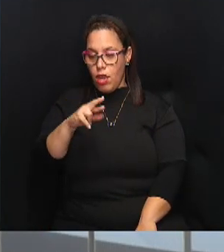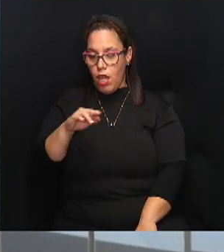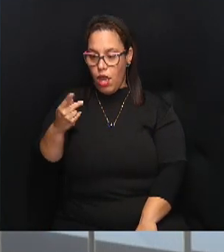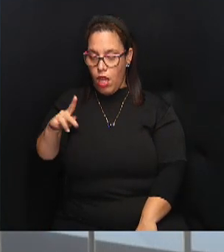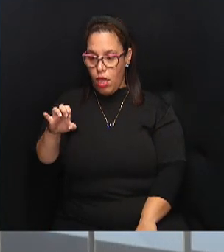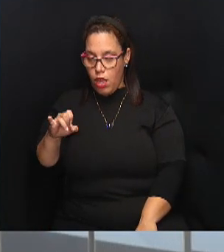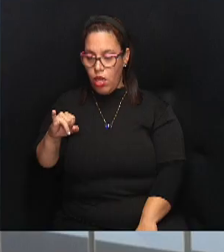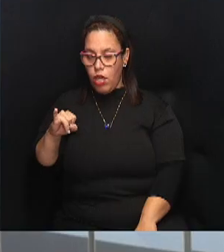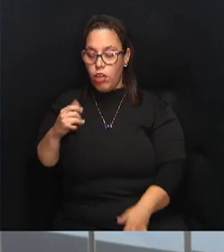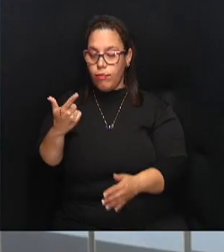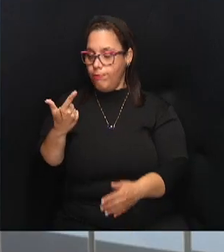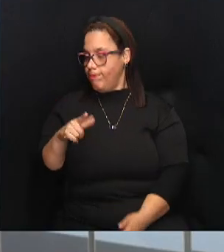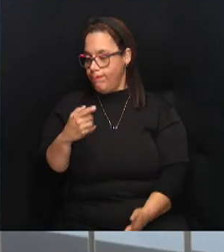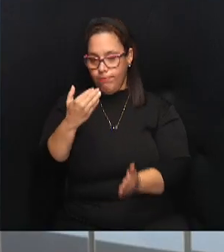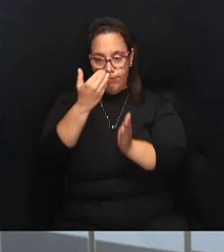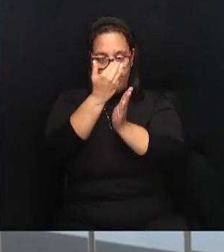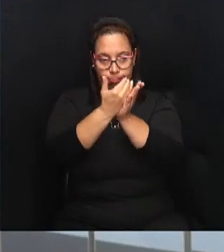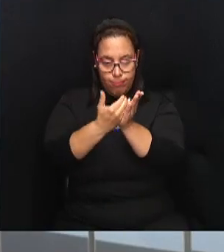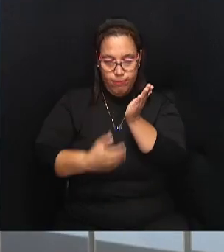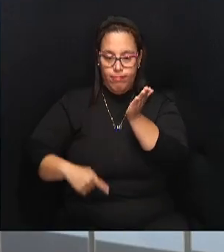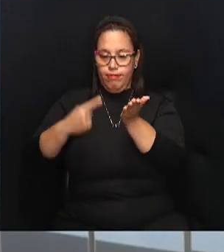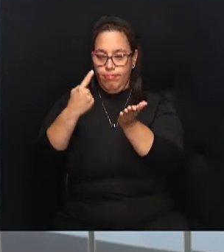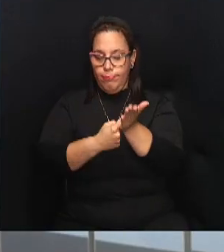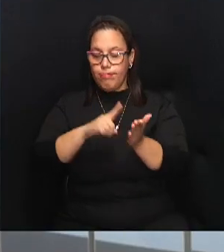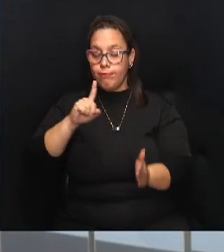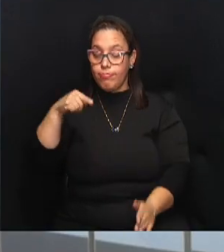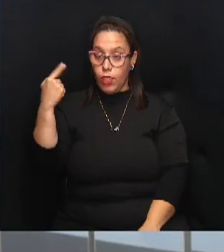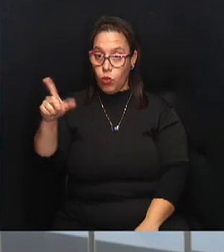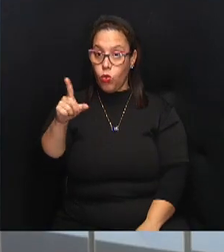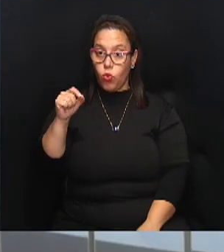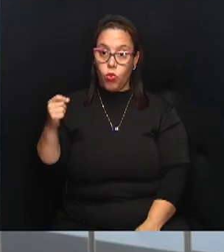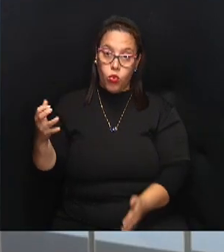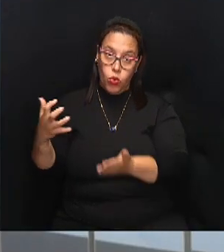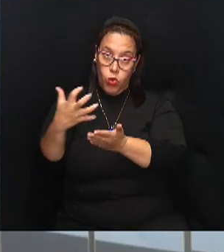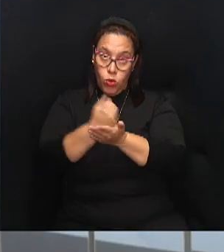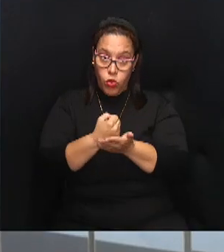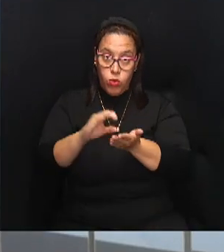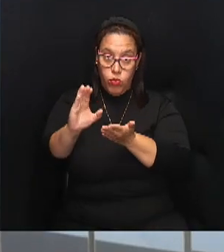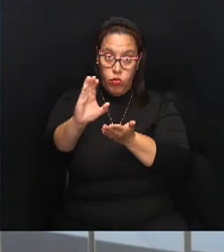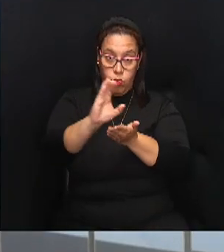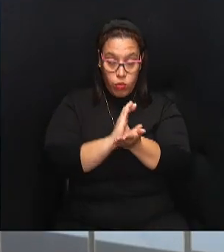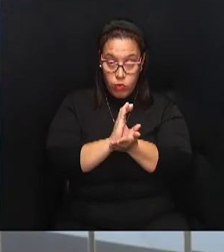Campinas, que aqui nós não temos ainda. É uma outra forma de vir recursos para o município.